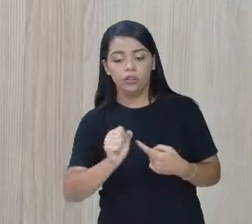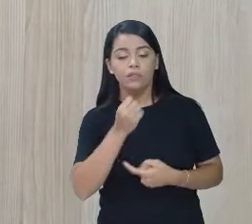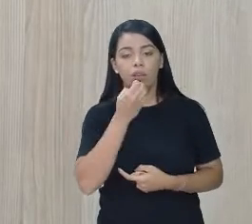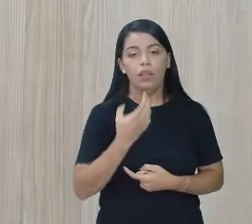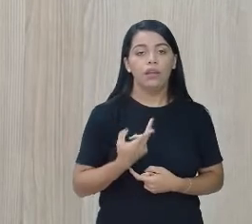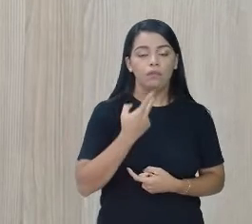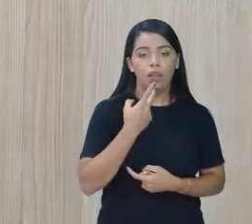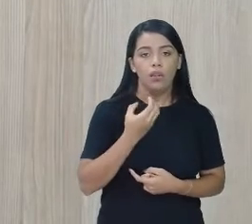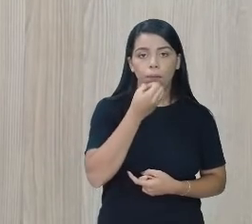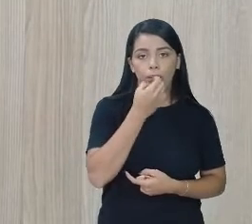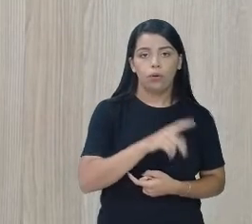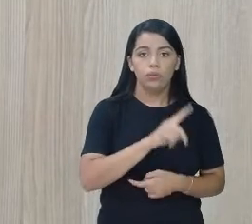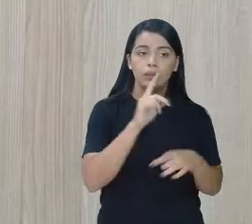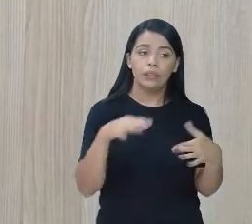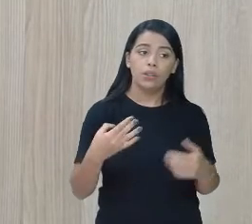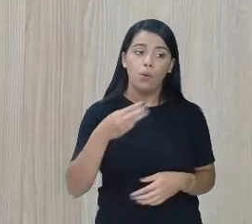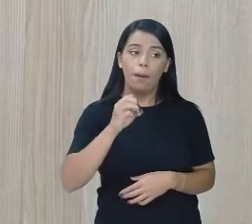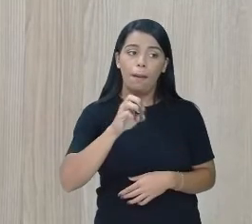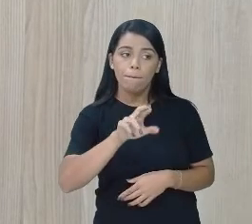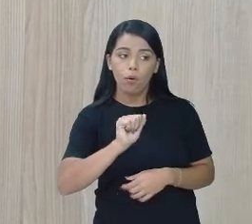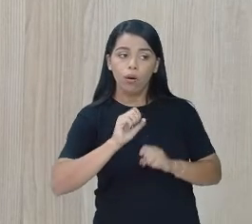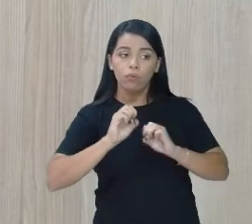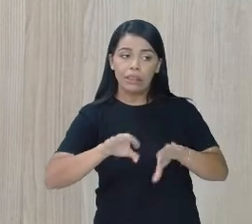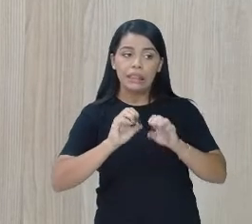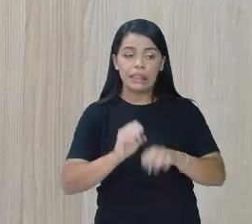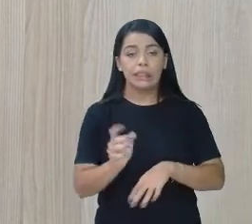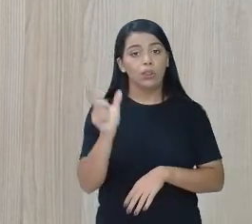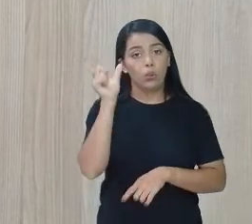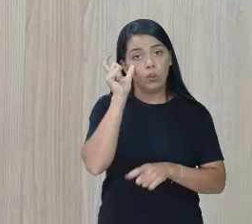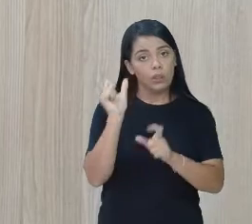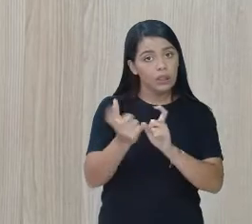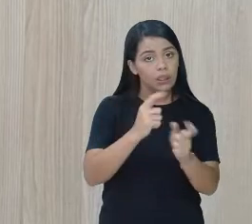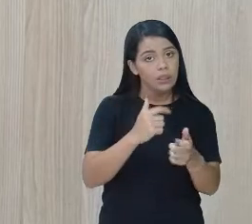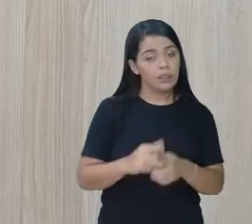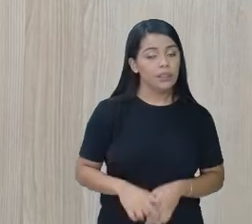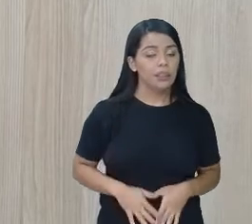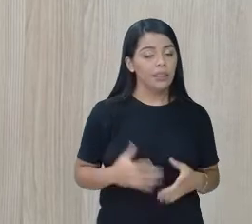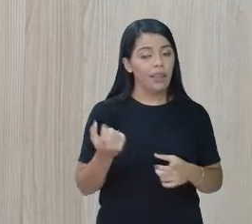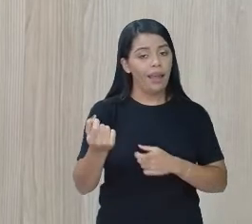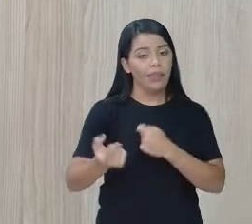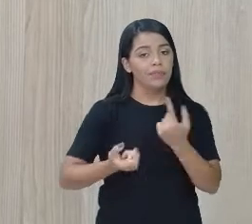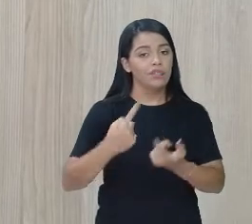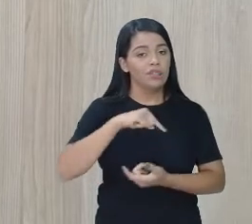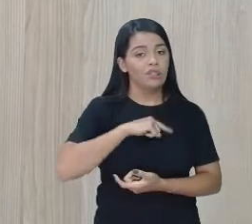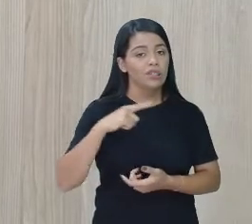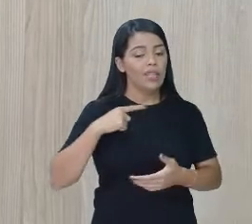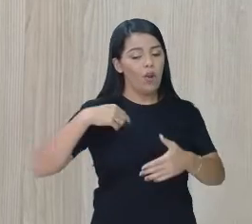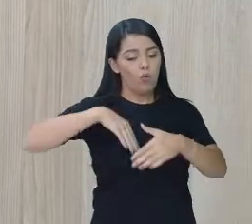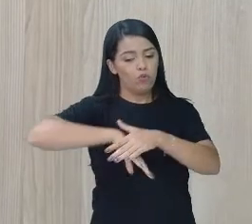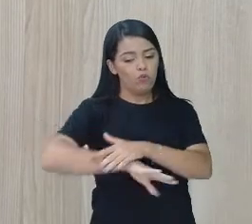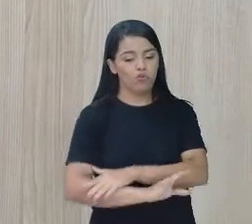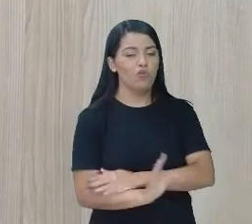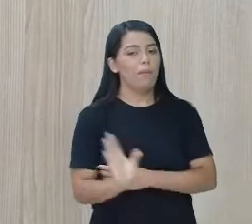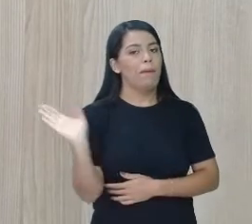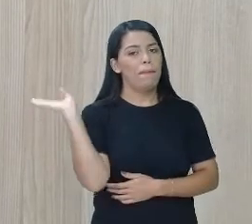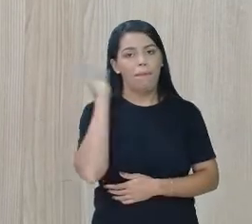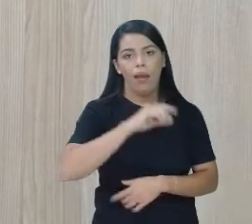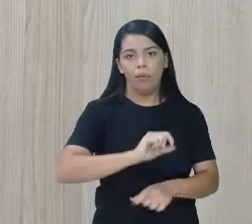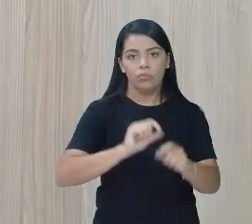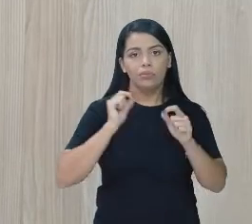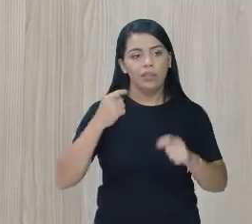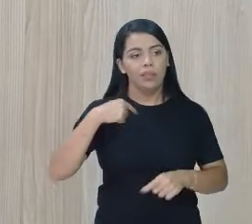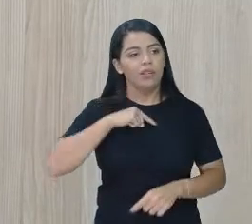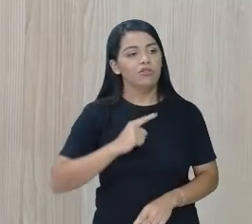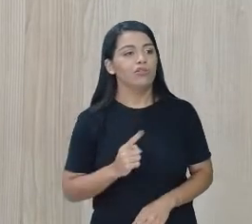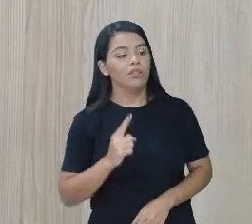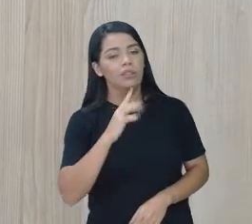uma moral interessante, né? Às vezes a gente tem esse péssimo hábito, esse péssimo hábito de conhecer as pessoas,